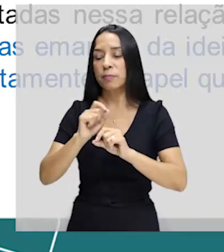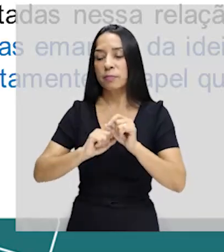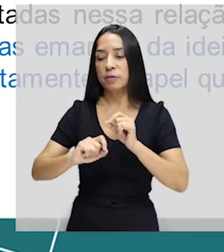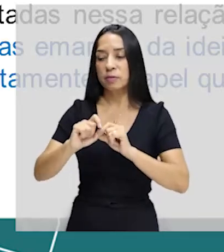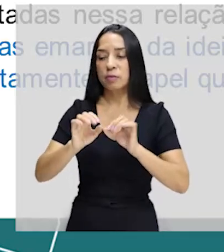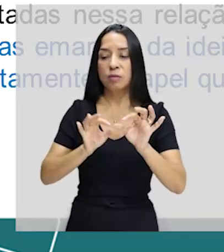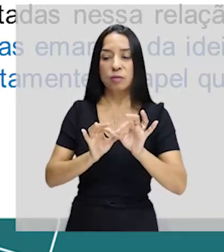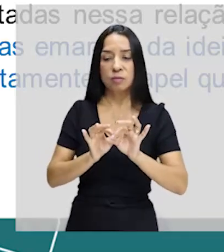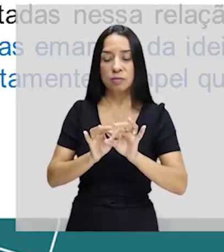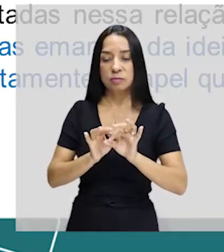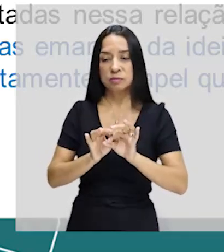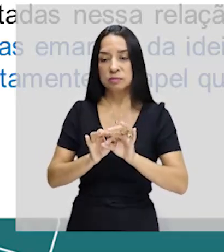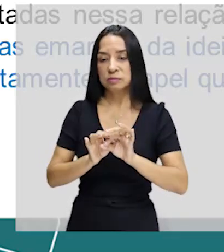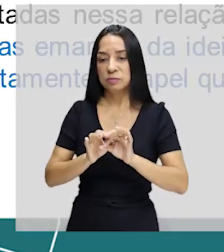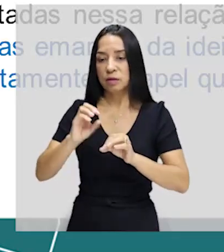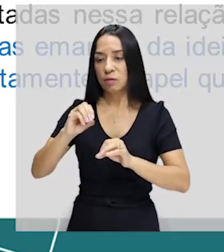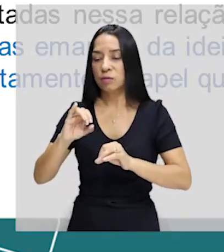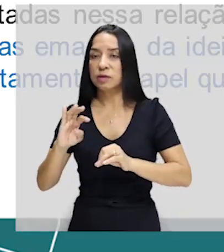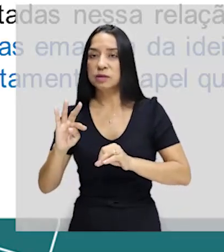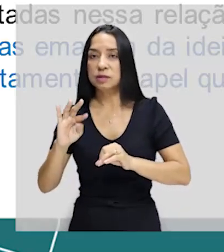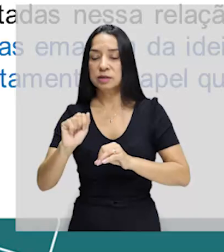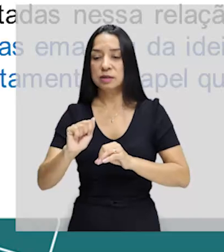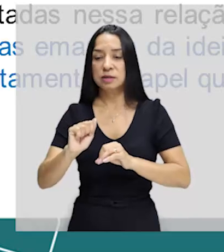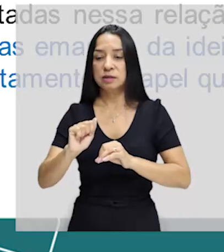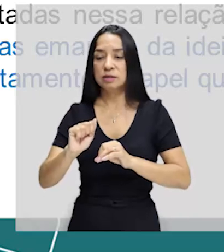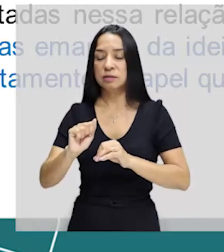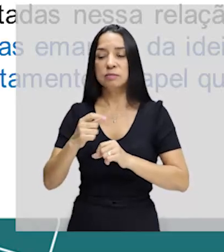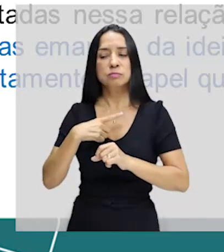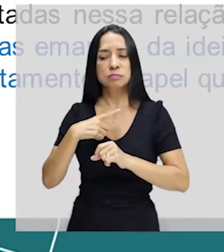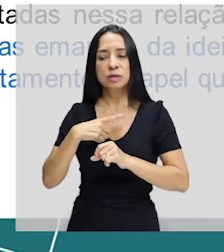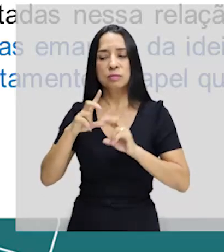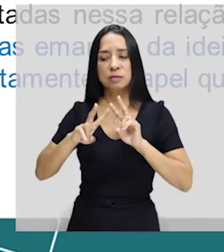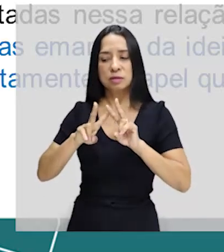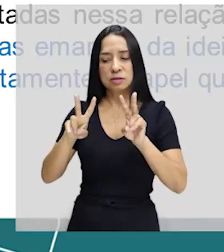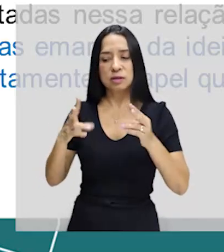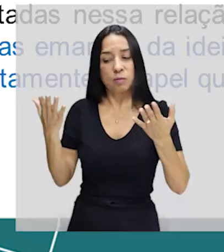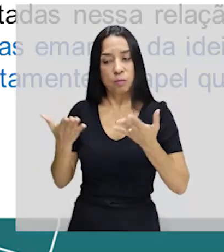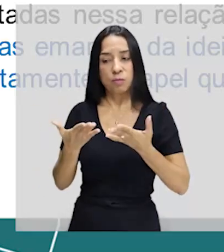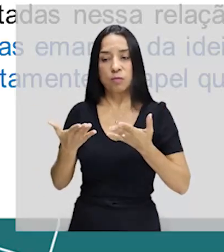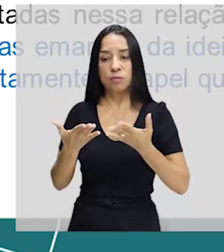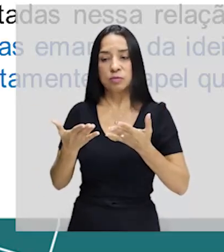Organização Internacional do Trabalho ela toma para si nos dias atuais.